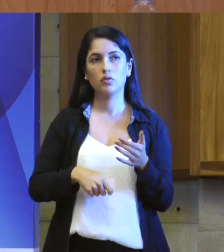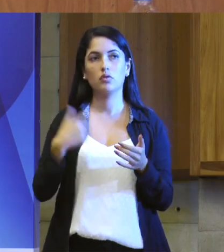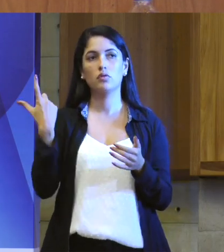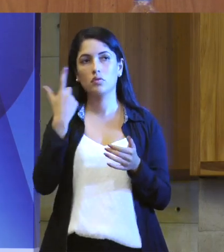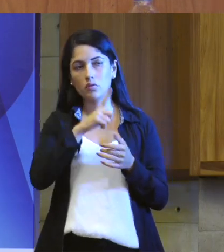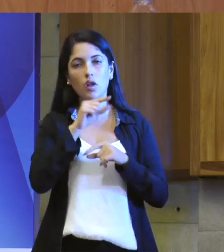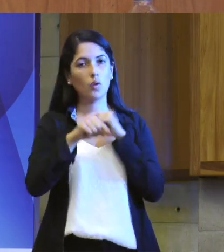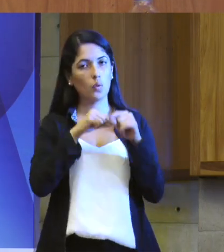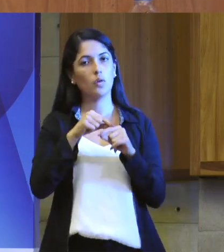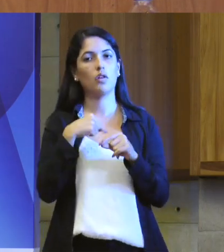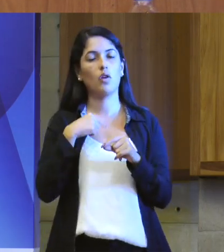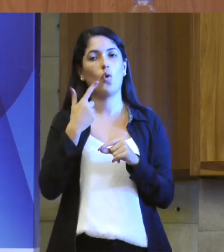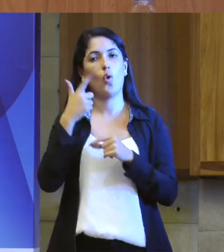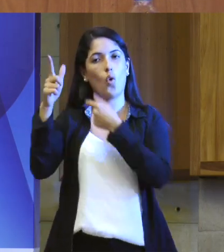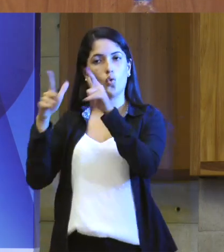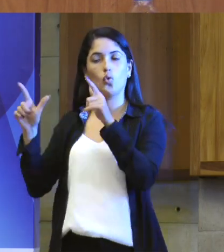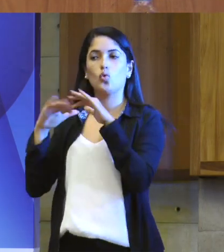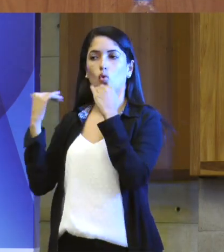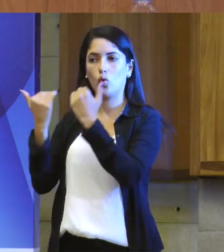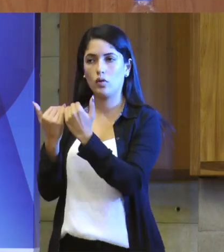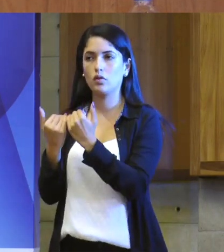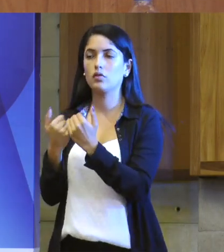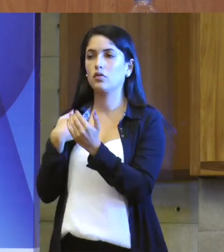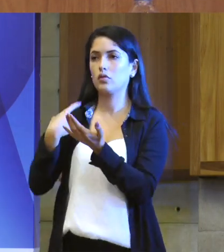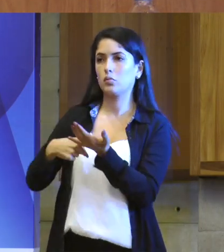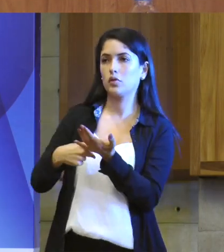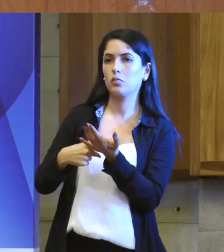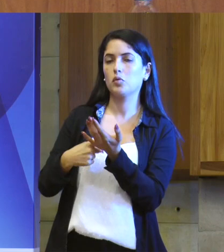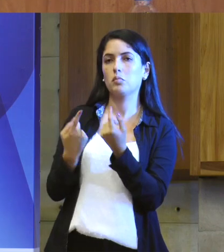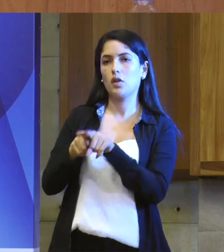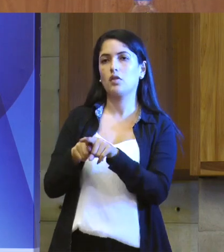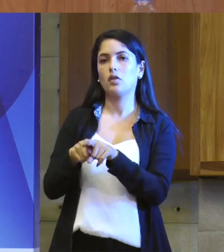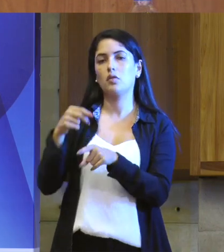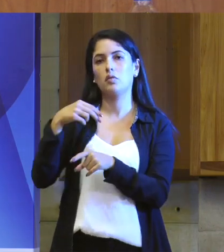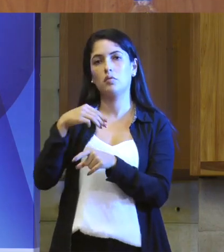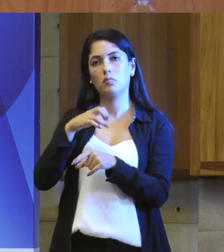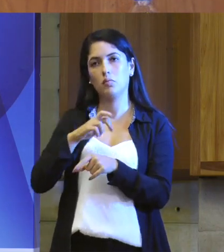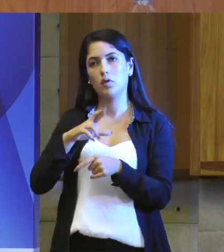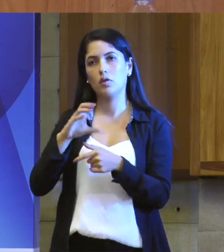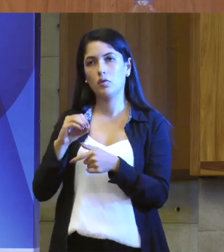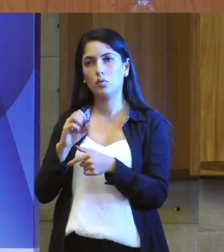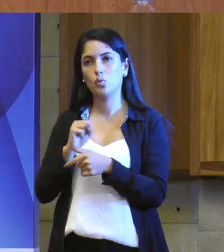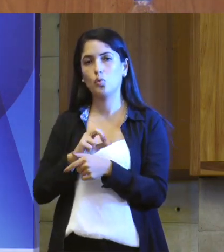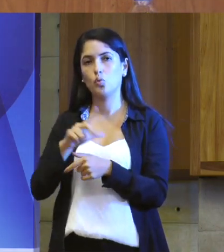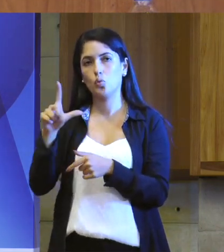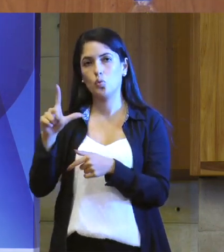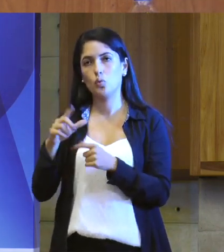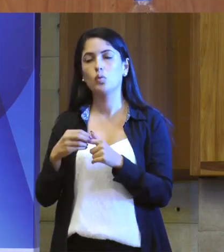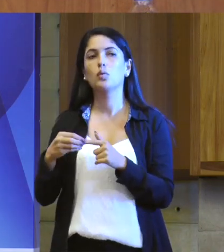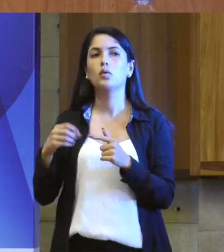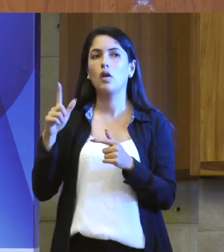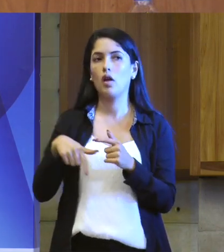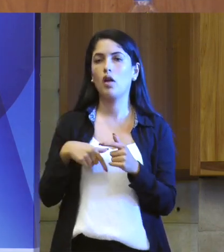parte para entrar em vigor nos diferentes congresso que nós acertamos com os parceiros do mercosul é que pra nós é na entrada em vigor bilateral ou seja o